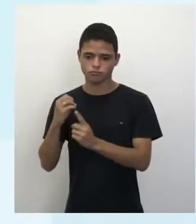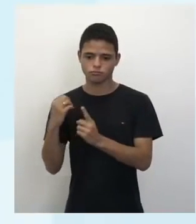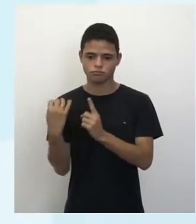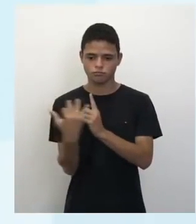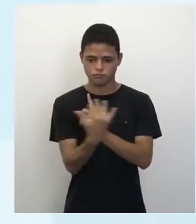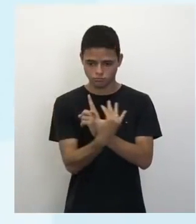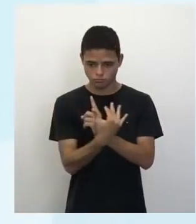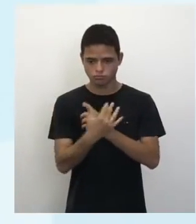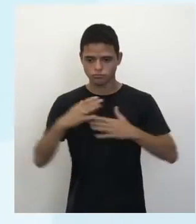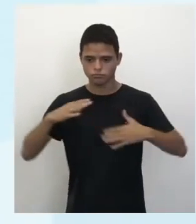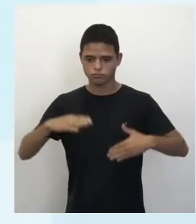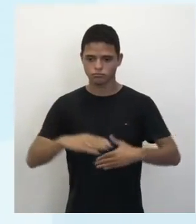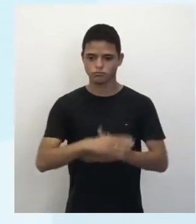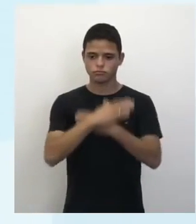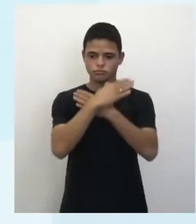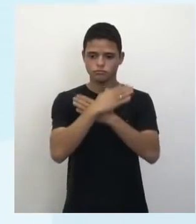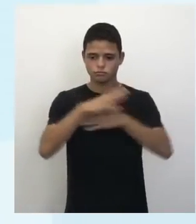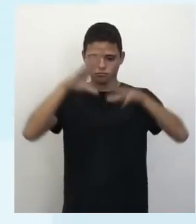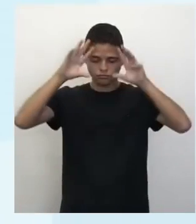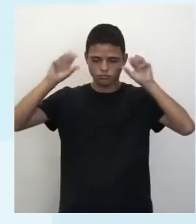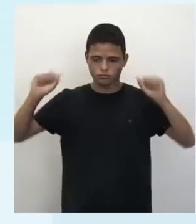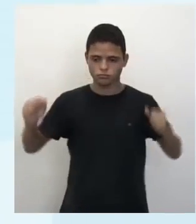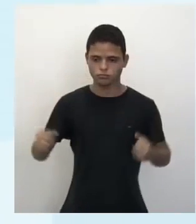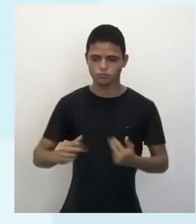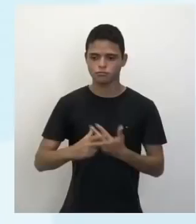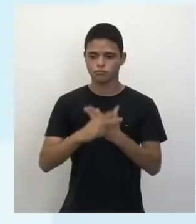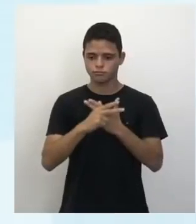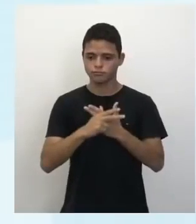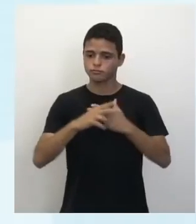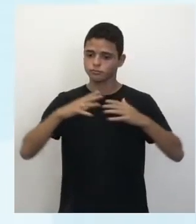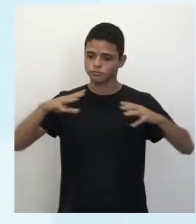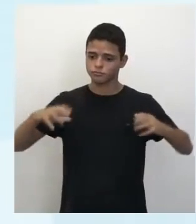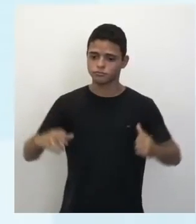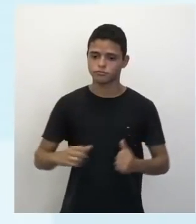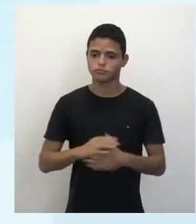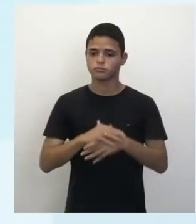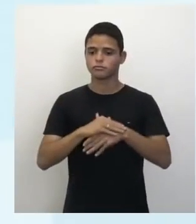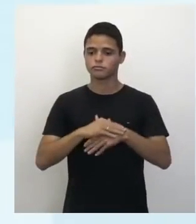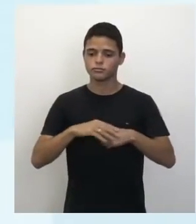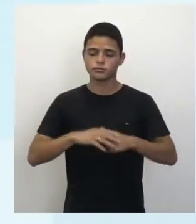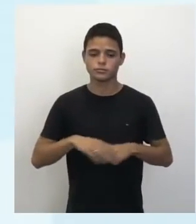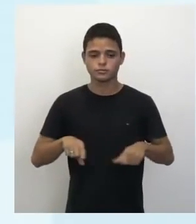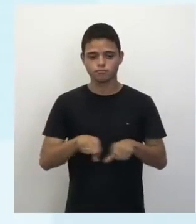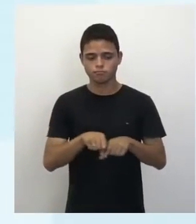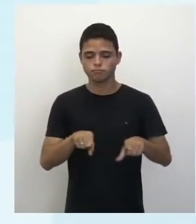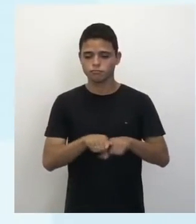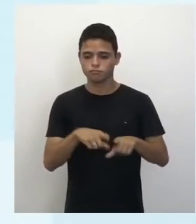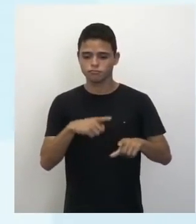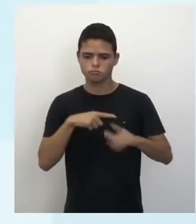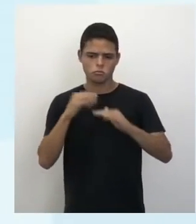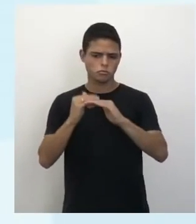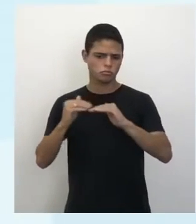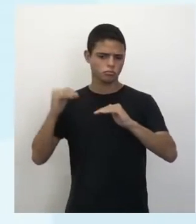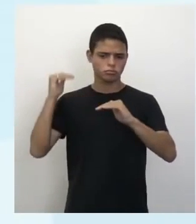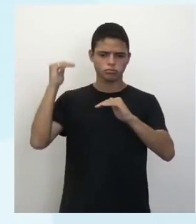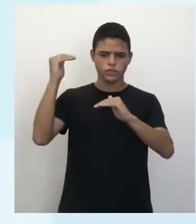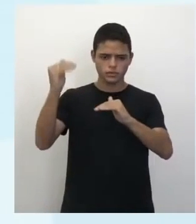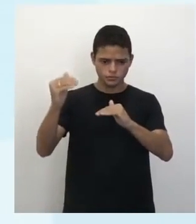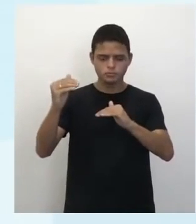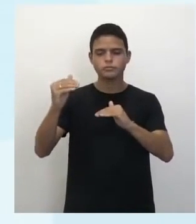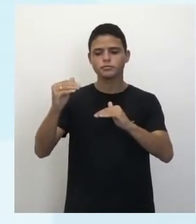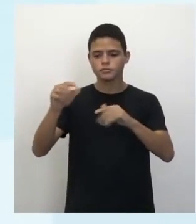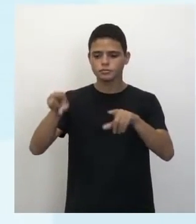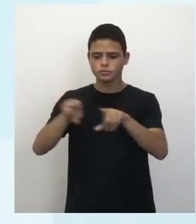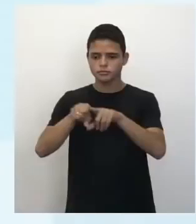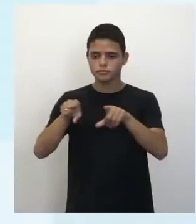social dos astecas, maias e incas. Nos astecas nós teremos o soberano, né, Tlatoani, teremos